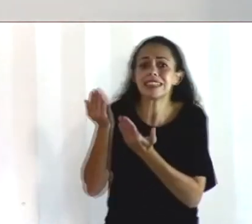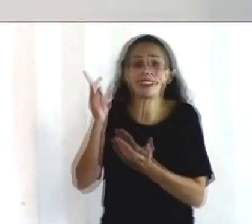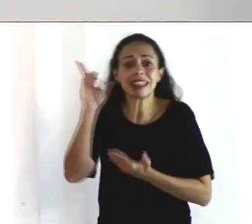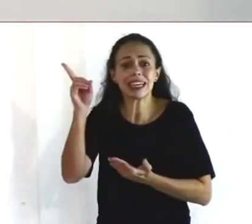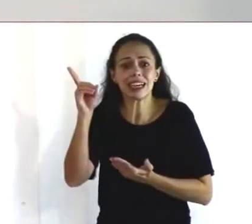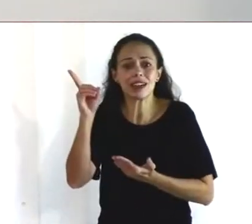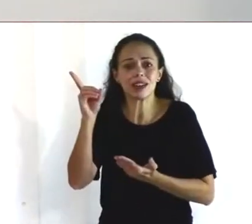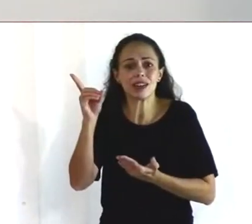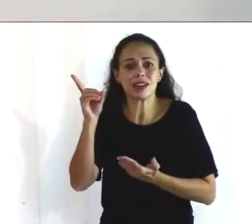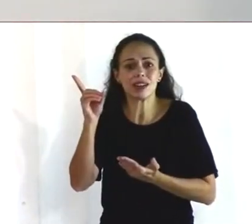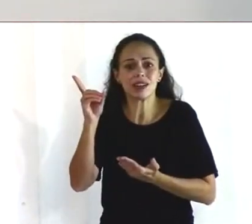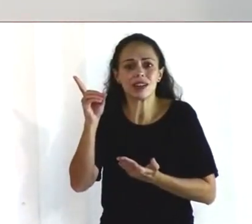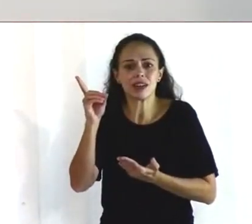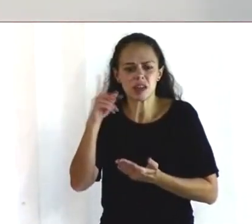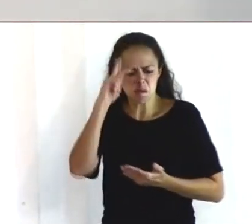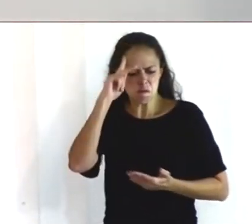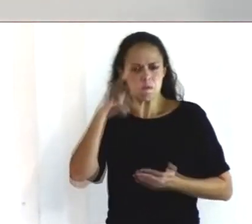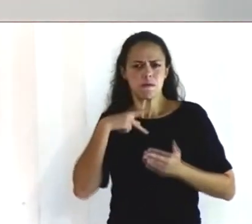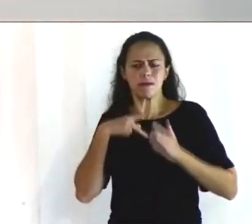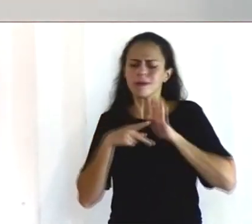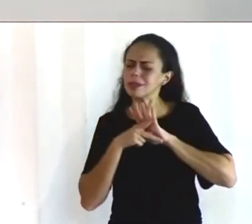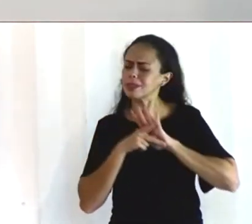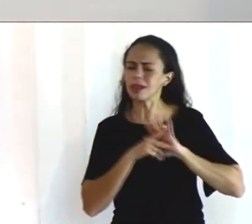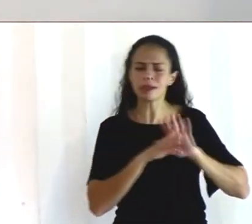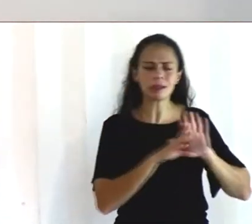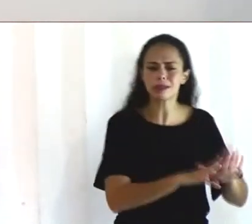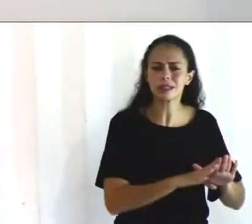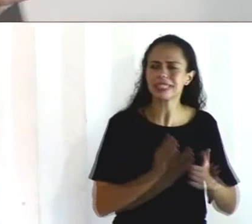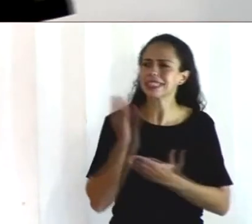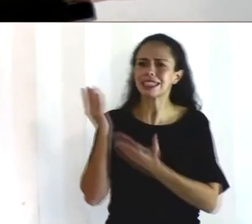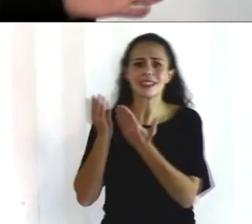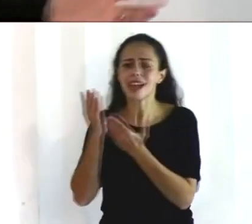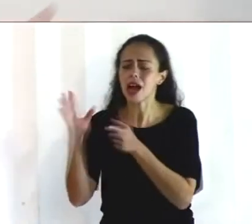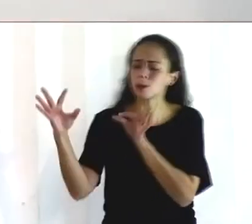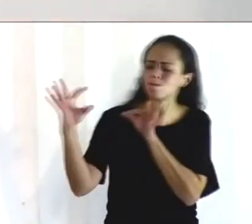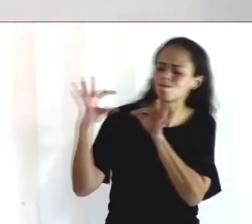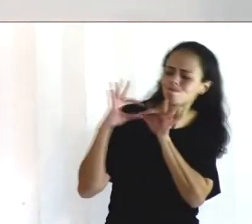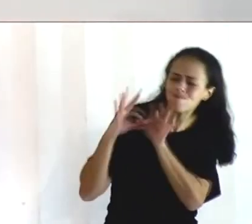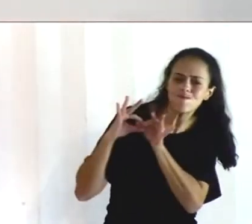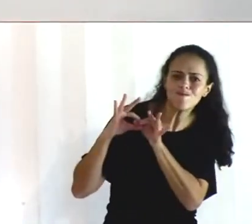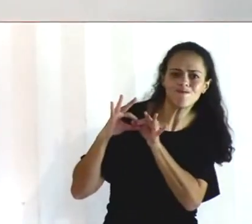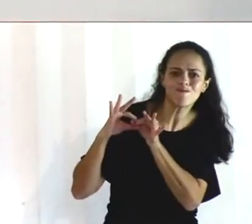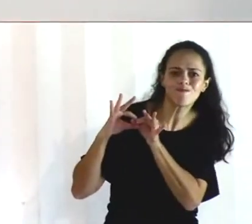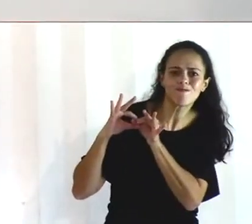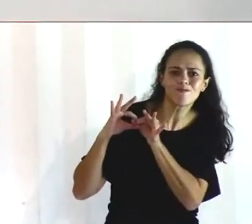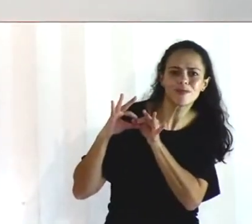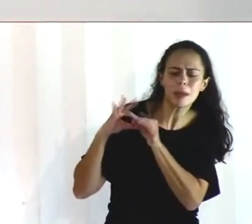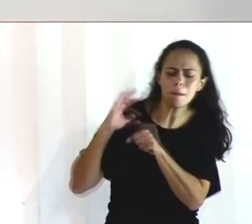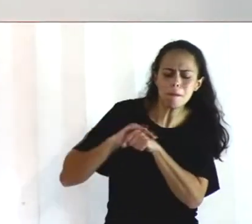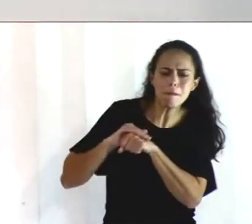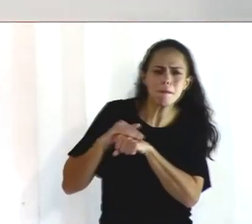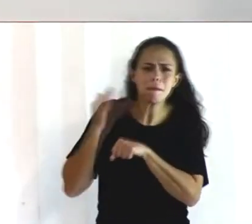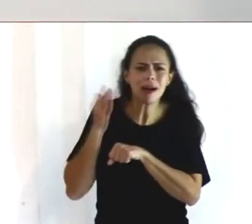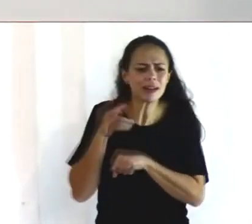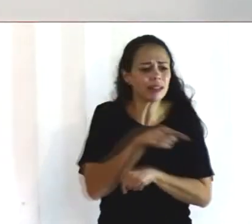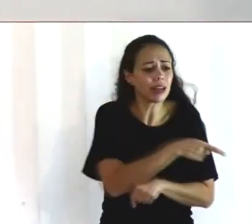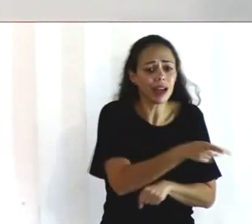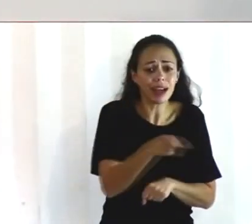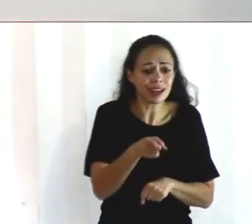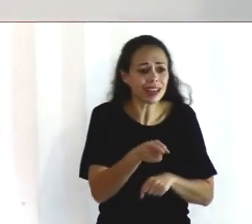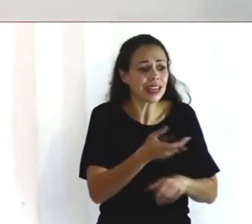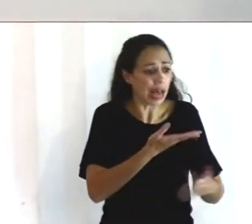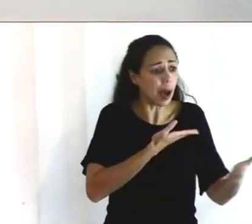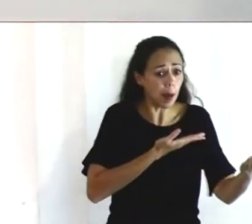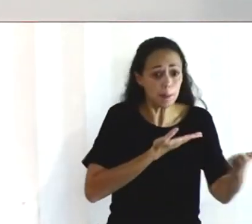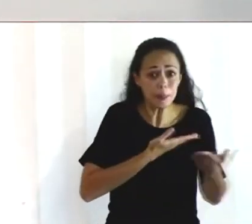mesmos. Alimento é gostar da comunhão com Deus mais do que com as amizades horizontais que temos, embora elas